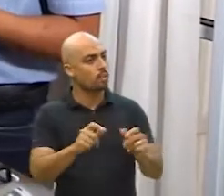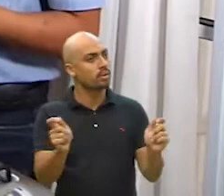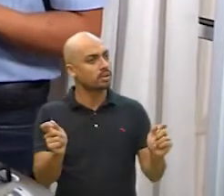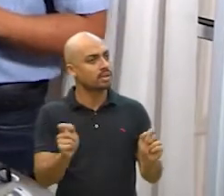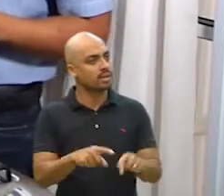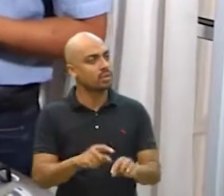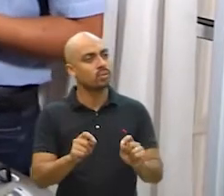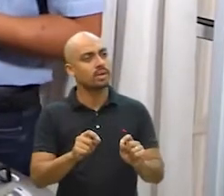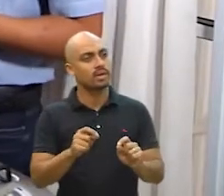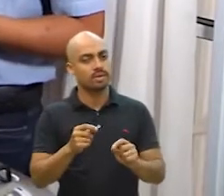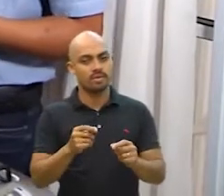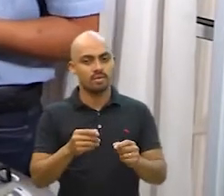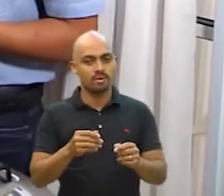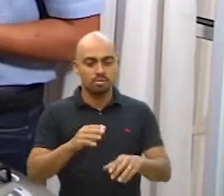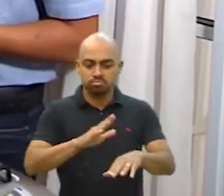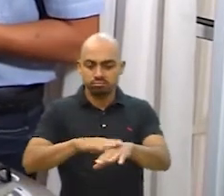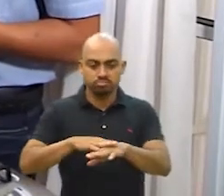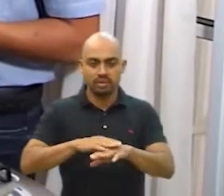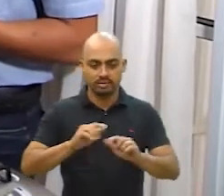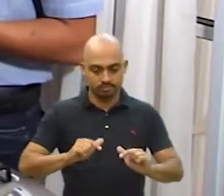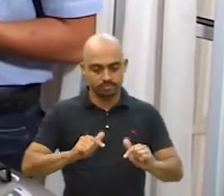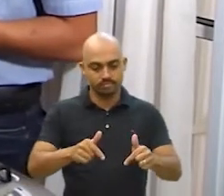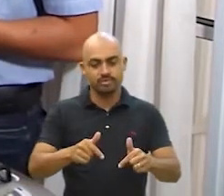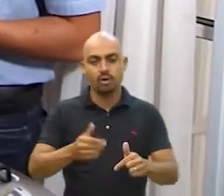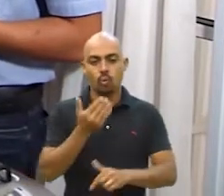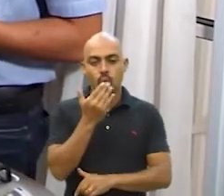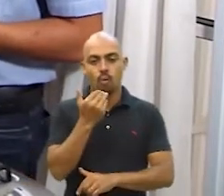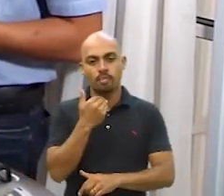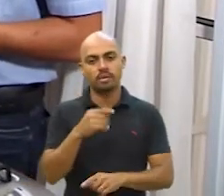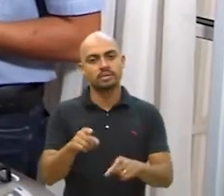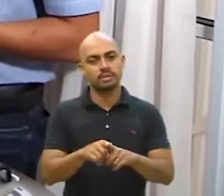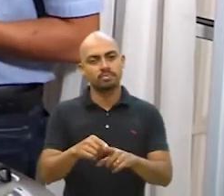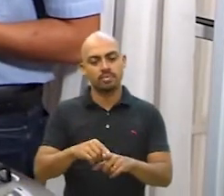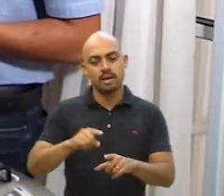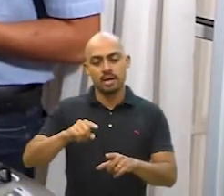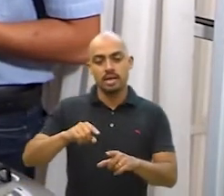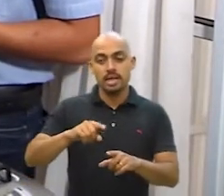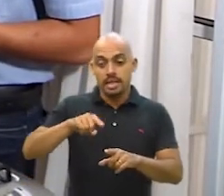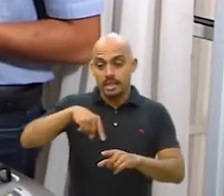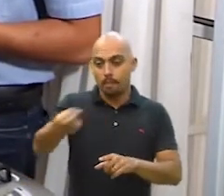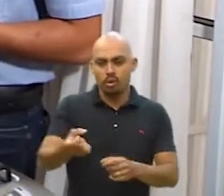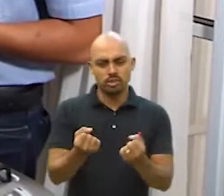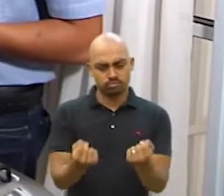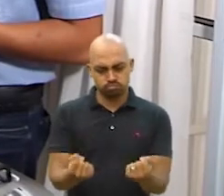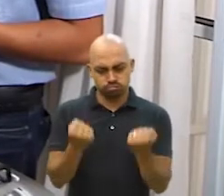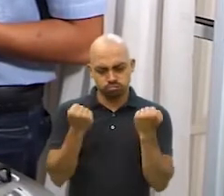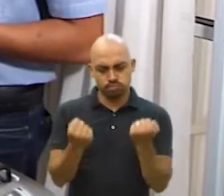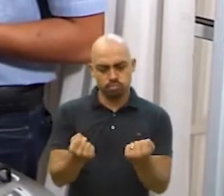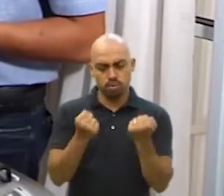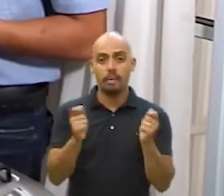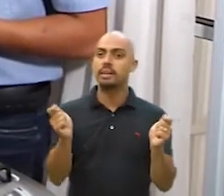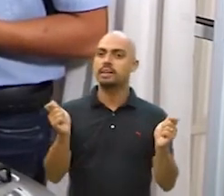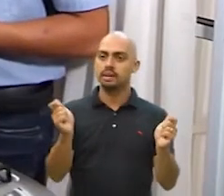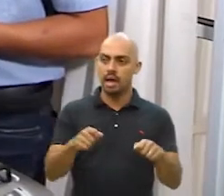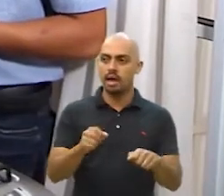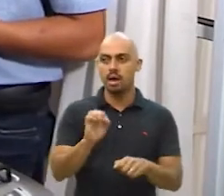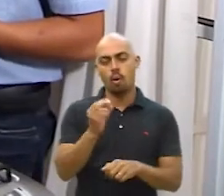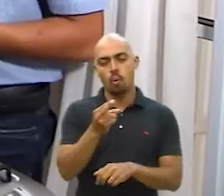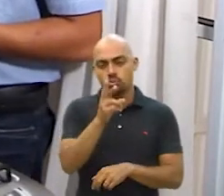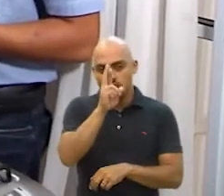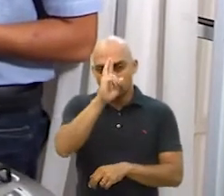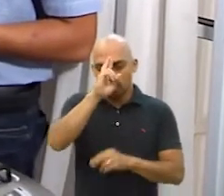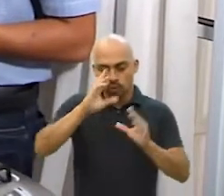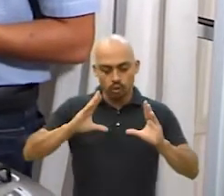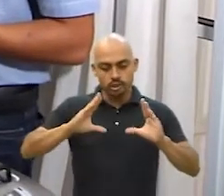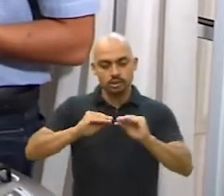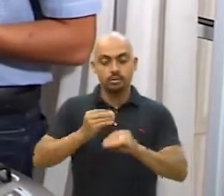e treinar. Sim, você poderia usar ele como um pós-treino, né? E como um jantar e um almoço.